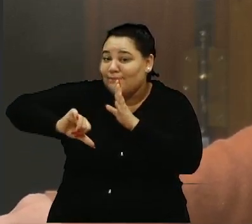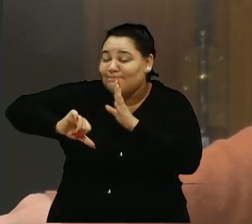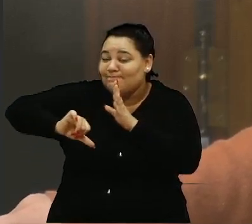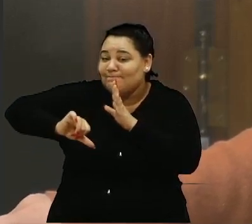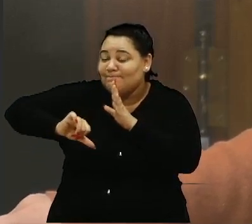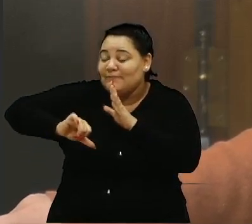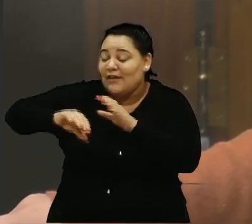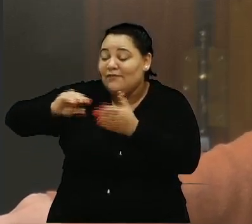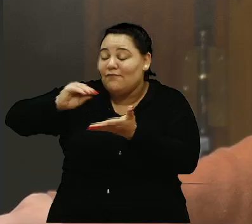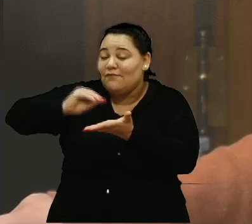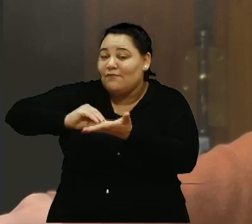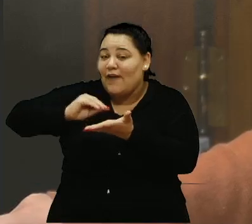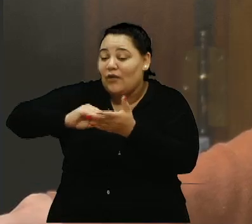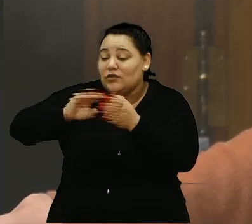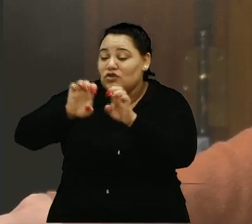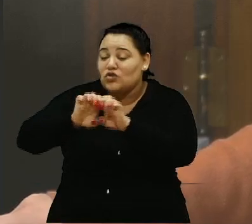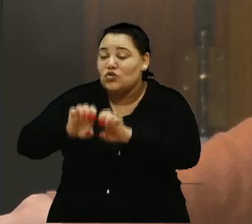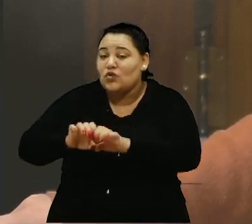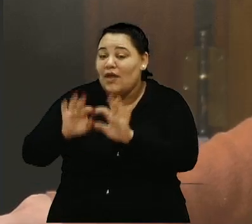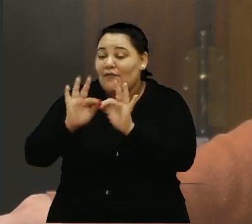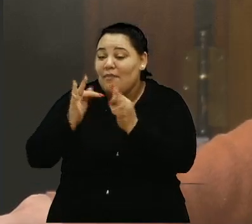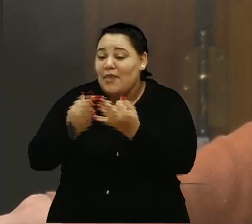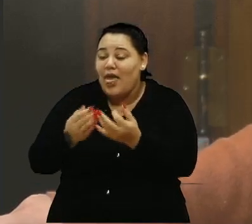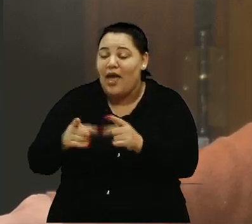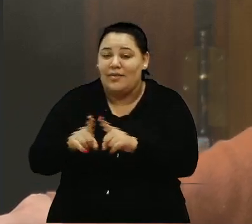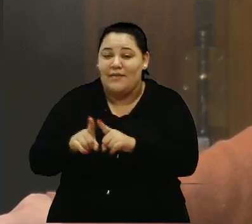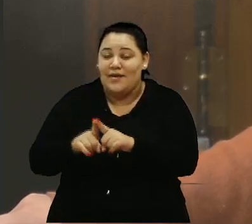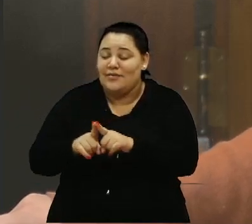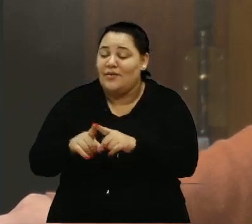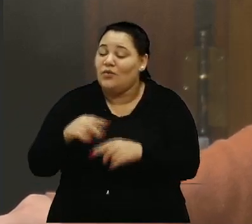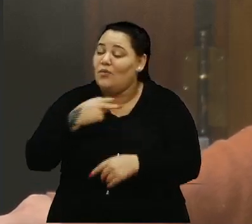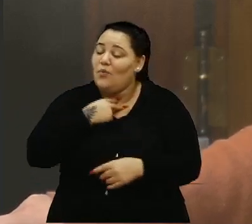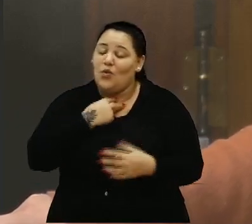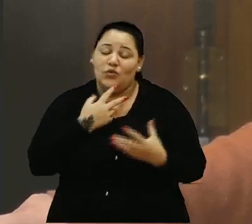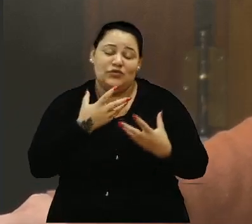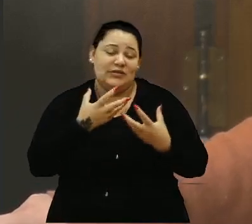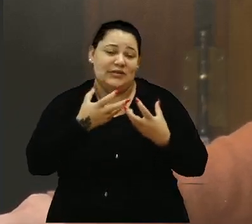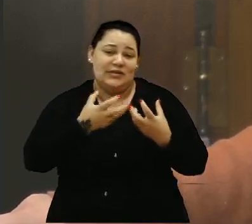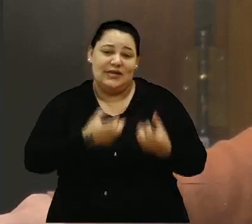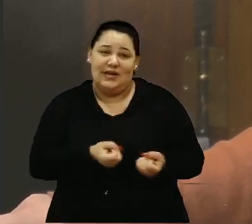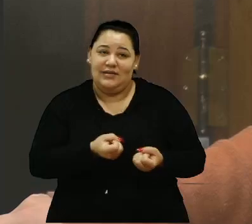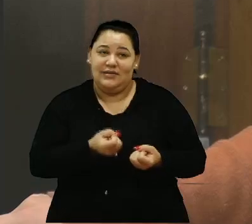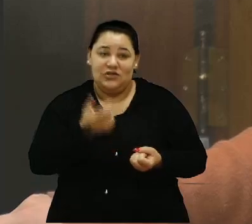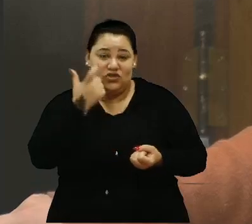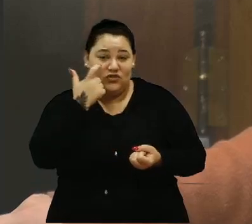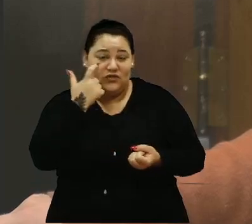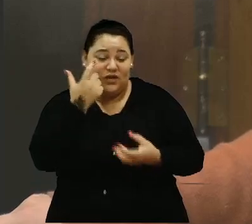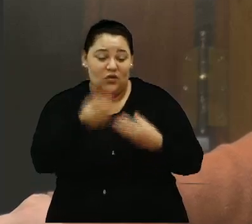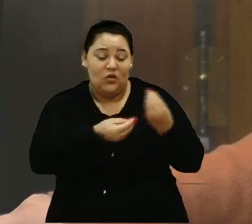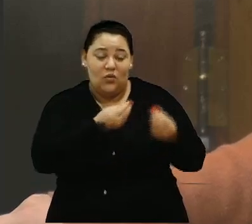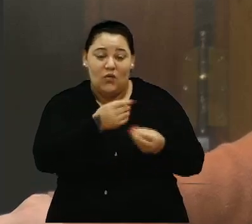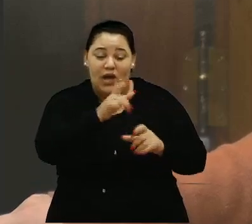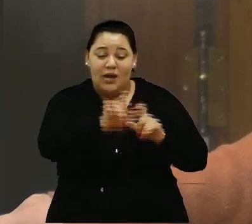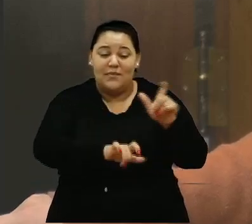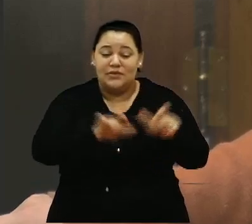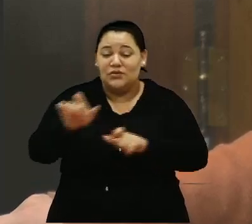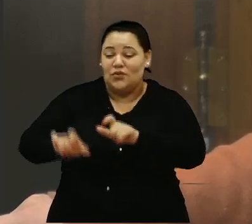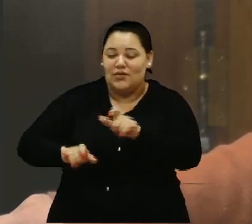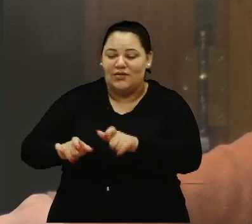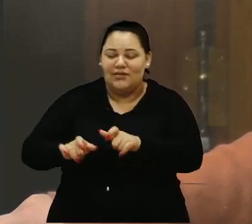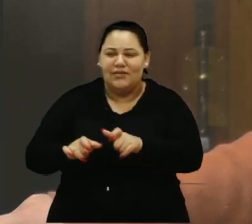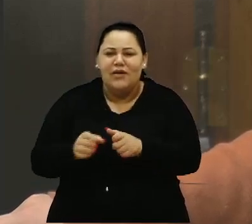estruturação familiar que isso traz. Então é inadmissível a gente ver como aquelas pessoas foram